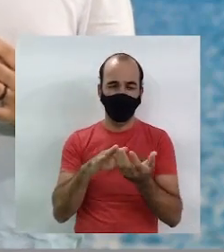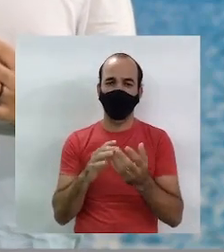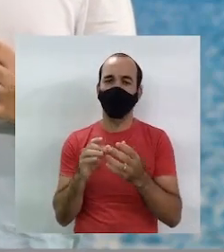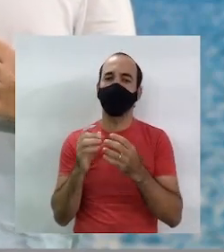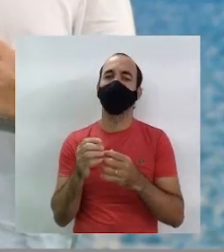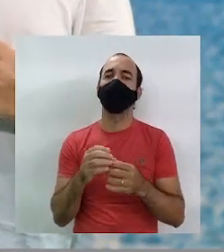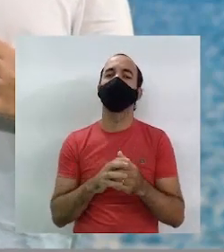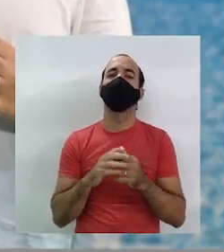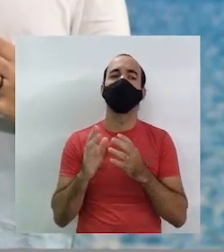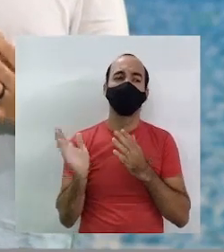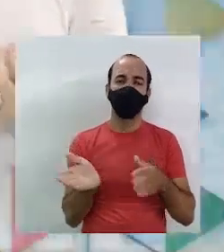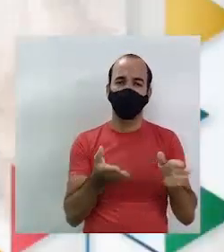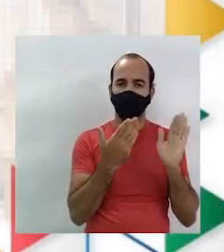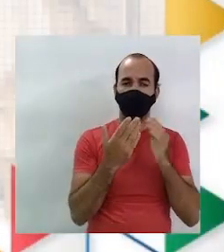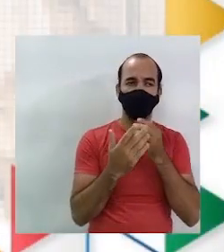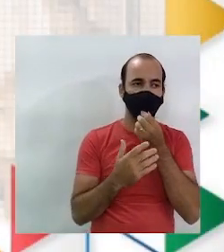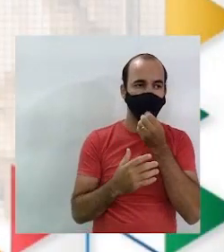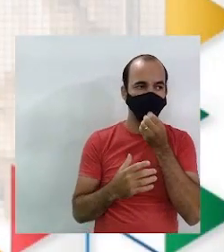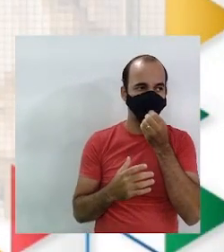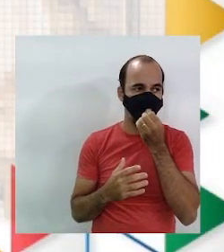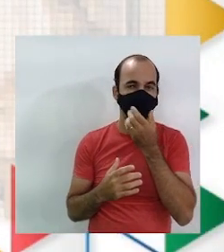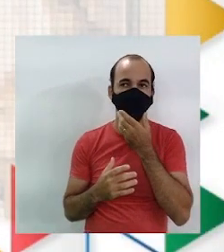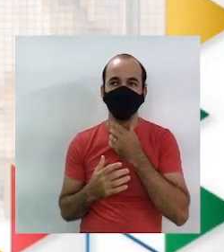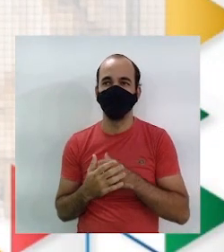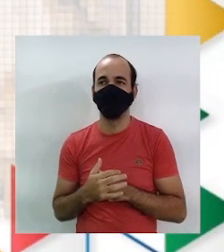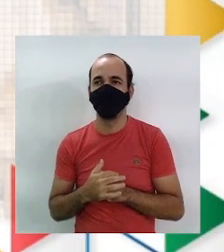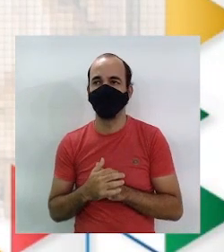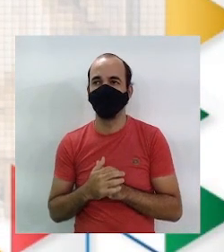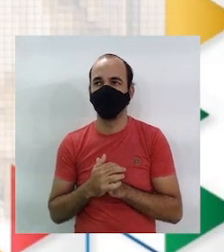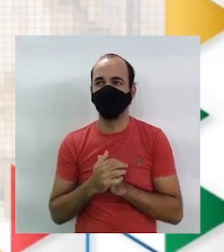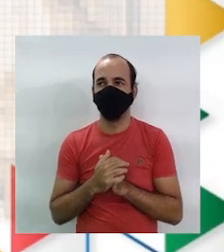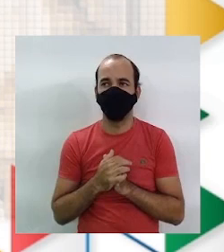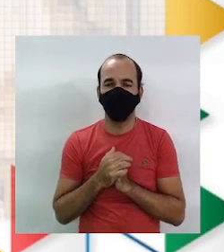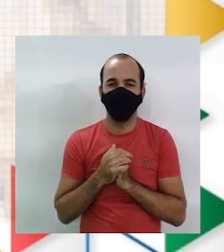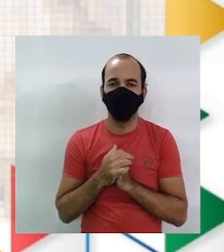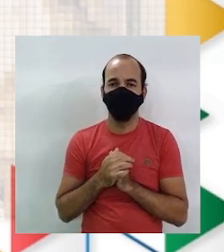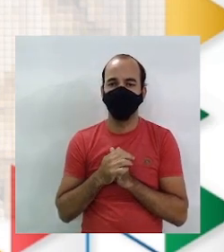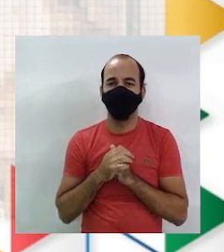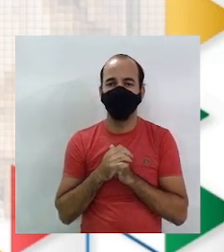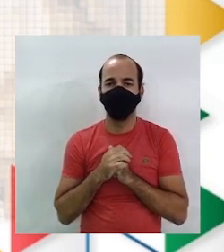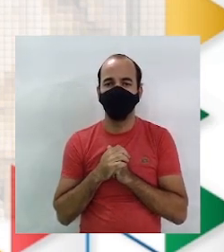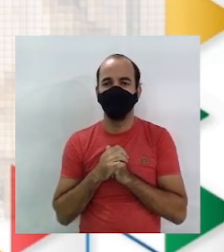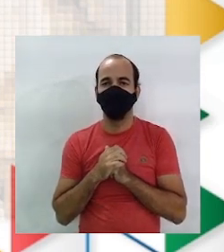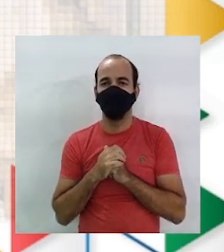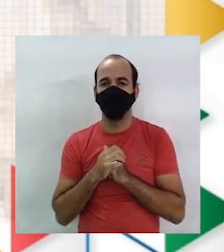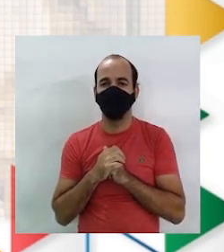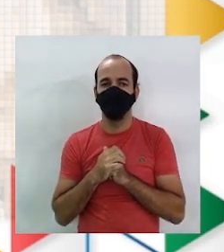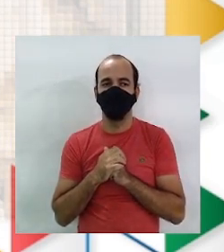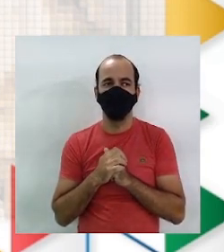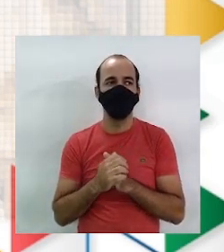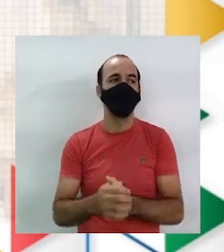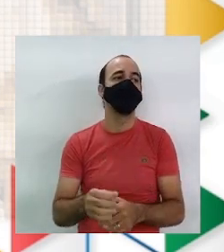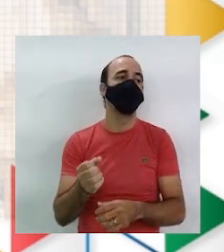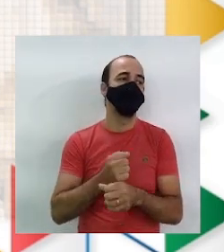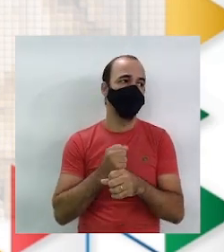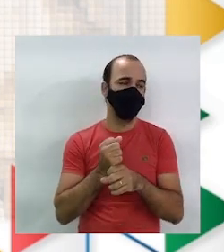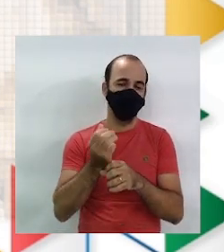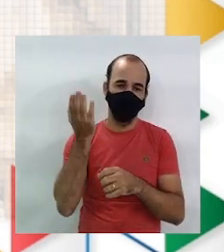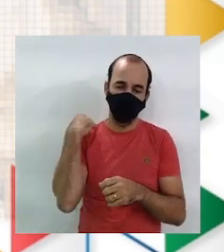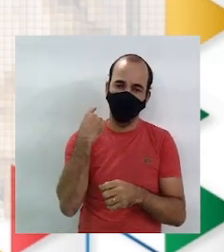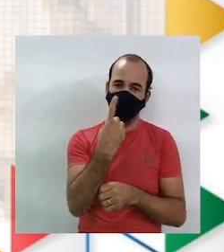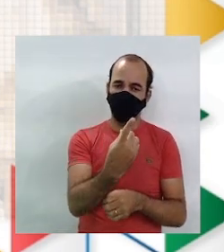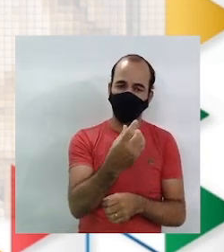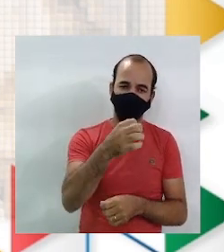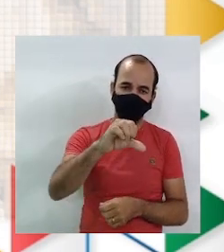mais informações na tela. Olhando para a tela, poderia ler, professor? Posso sim. Em